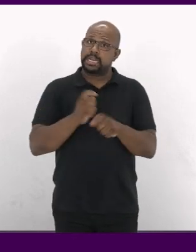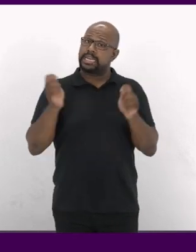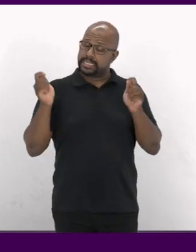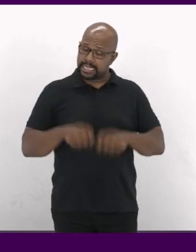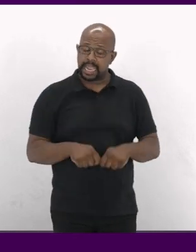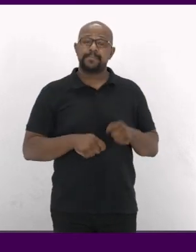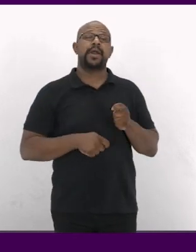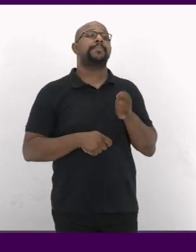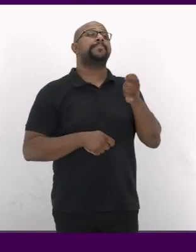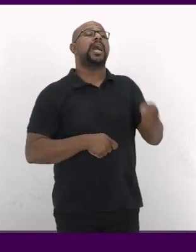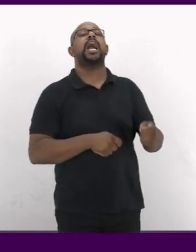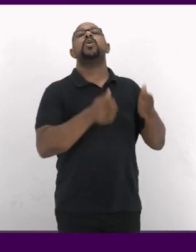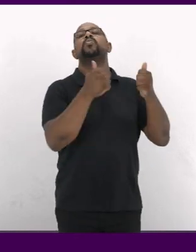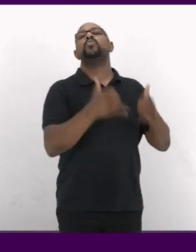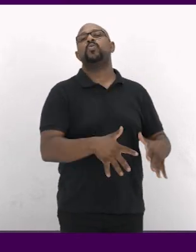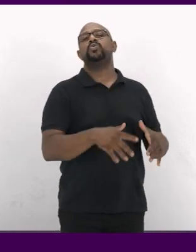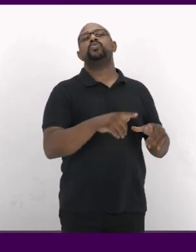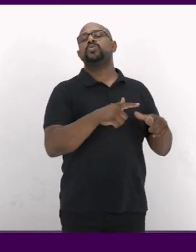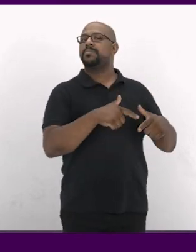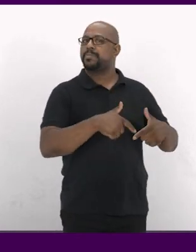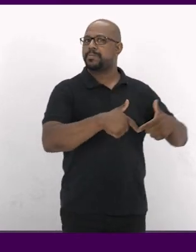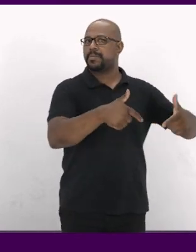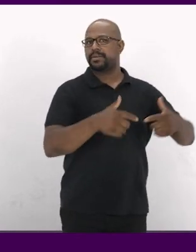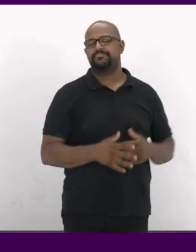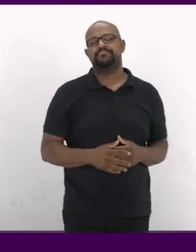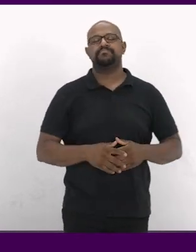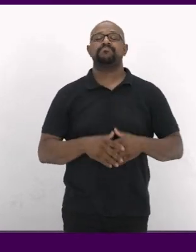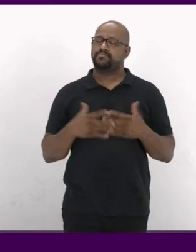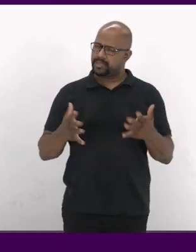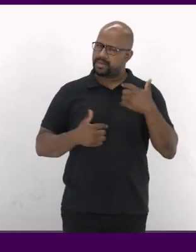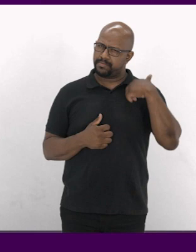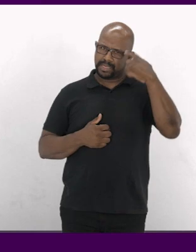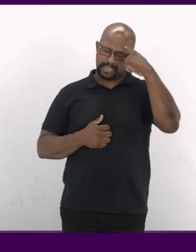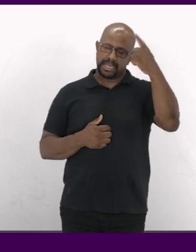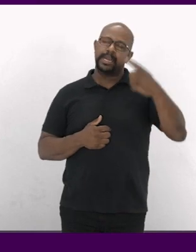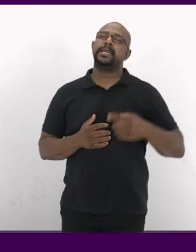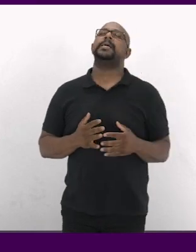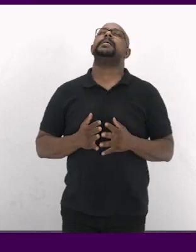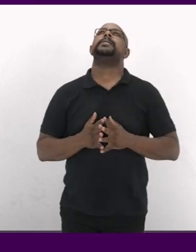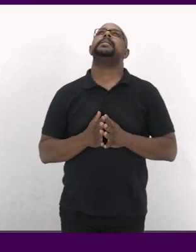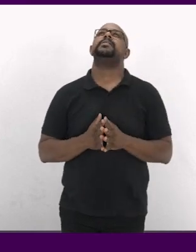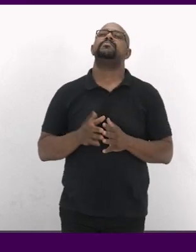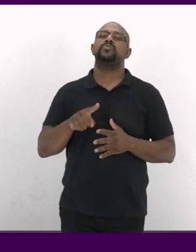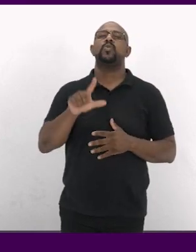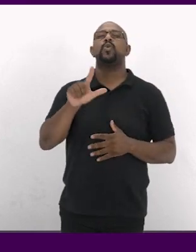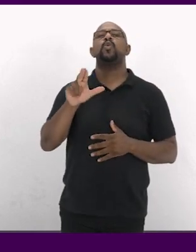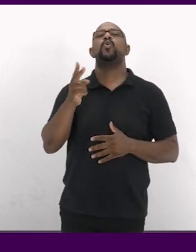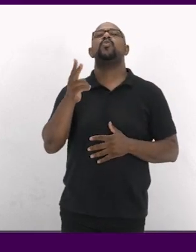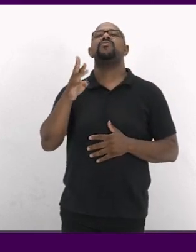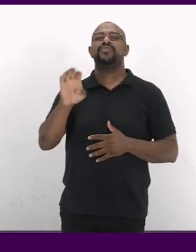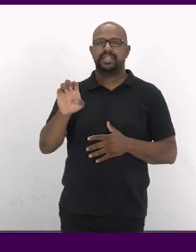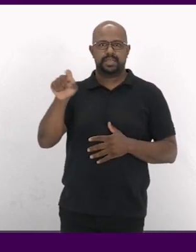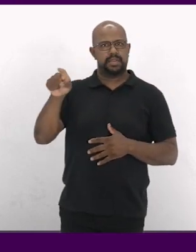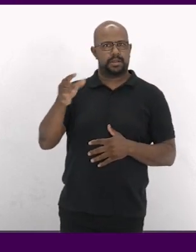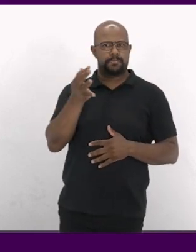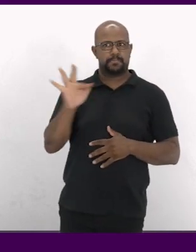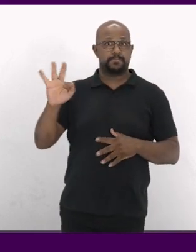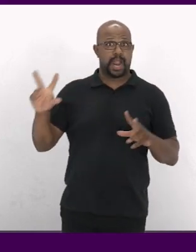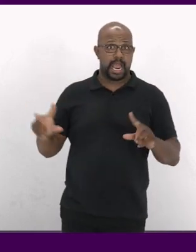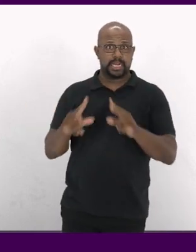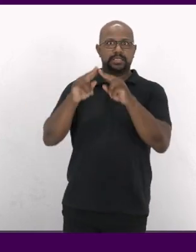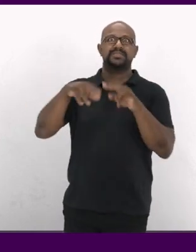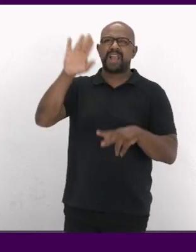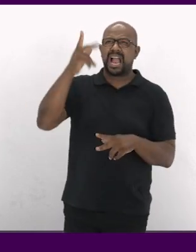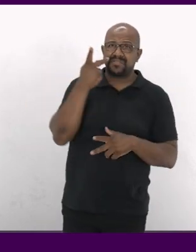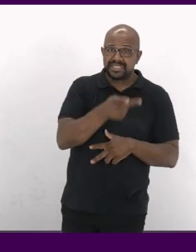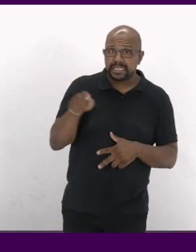dinheiro necessário para os custos de seu funcionamento. Para se ter uma ideia, no Louvre, em Paris, um dos museus de maior